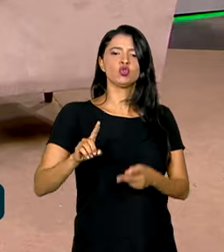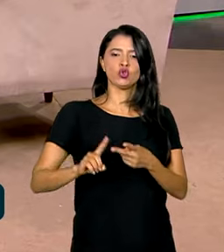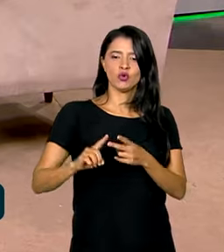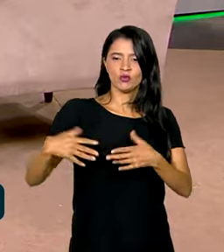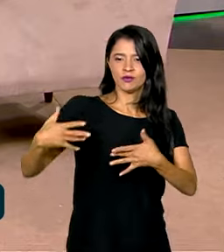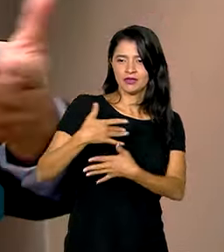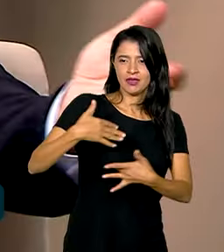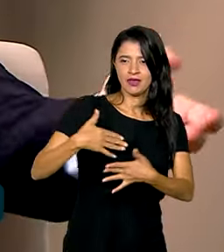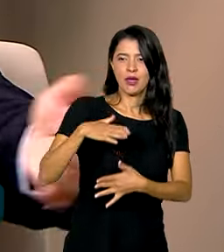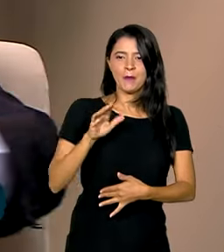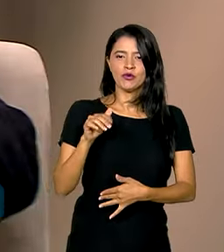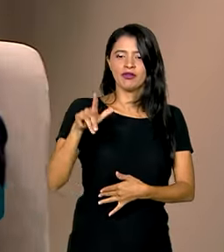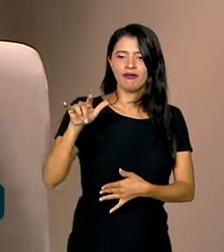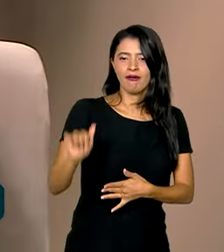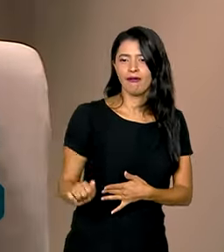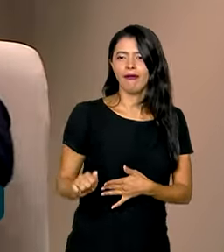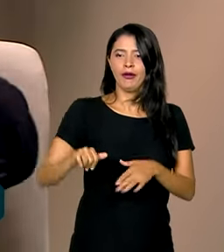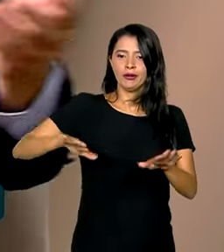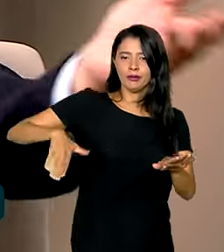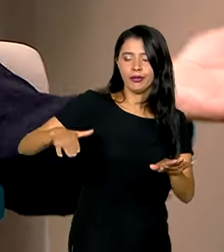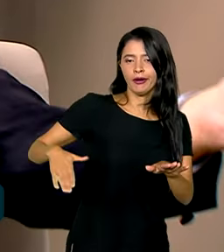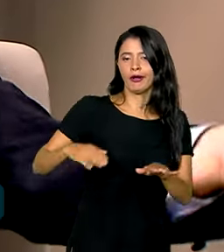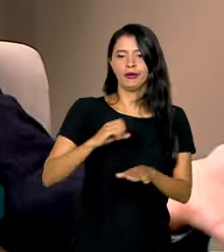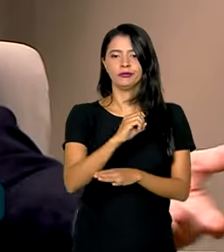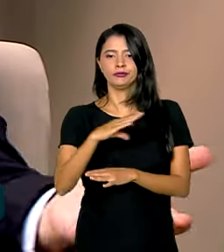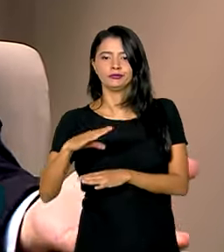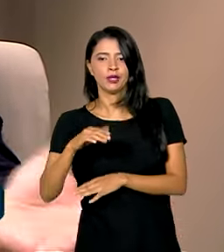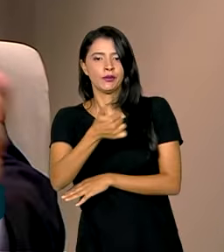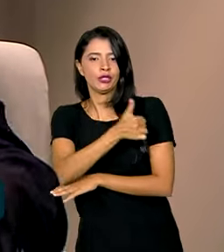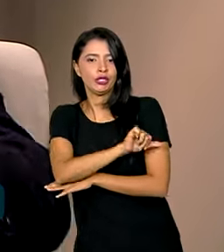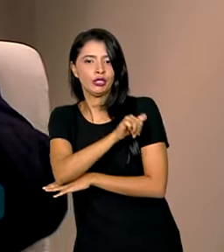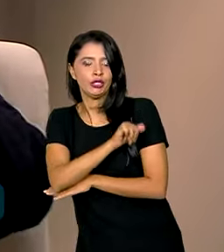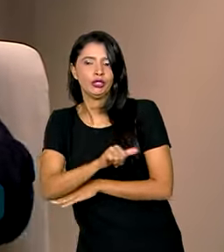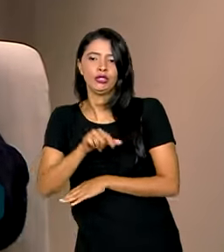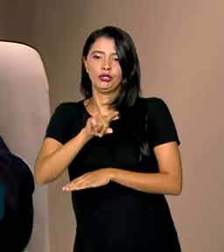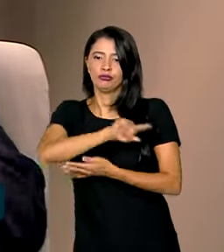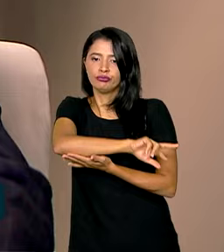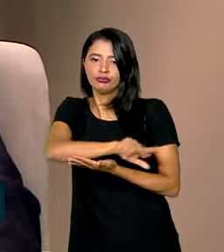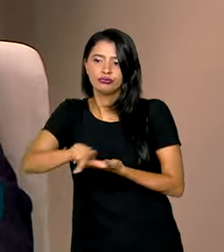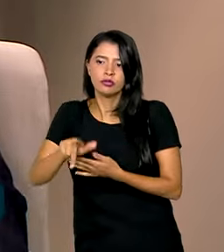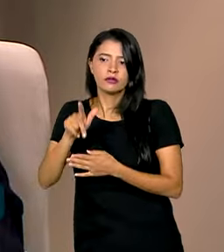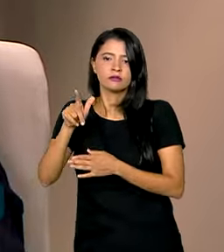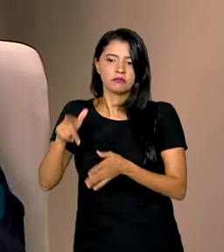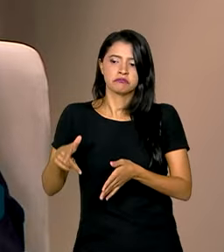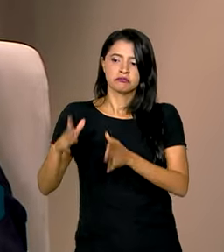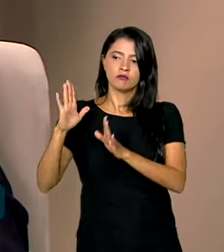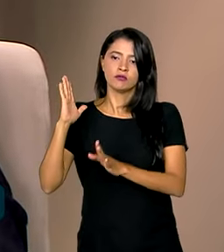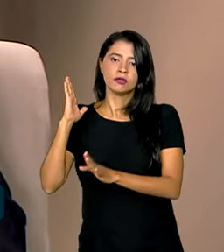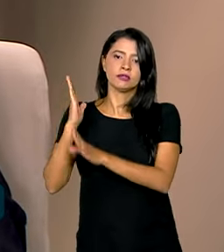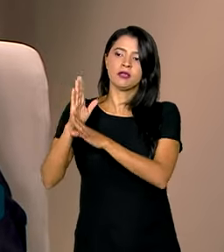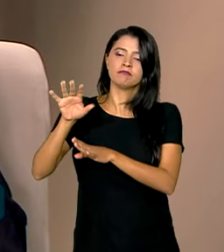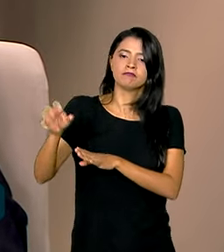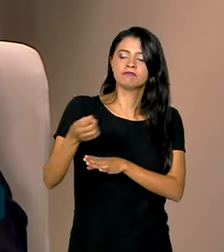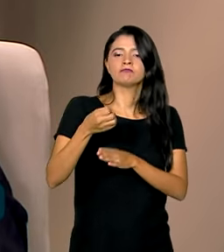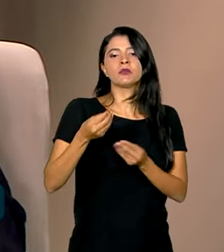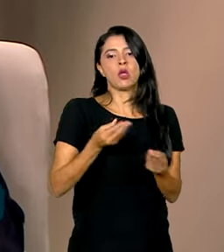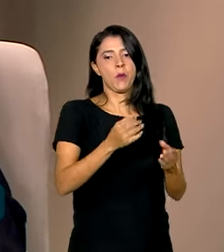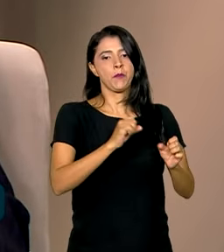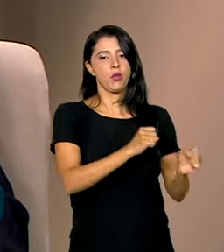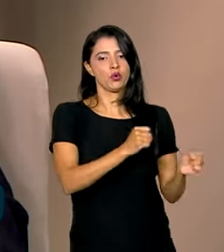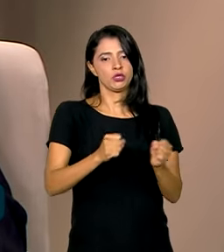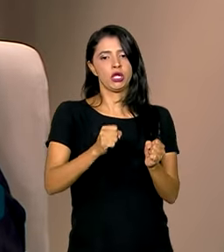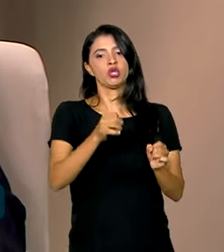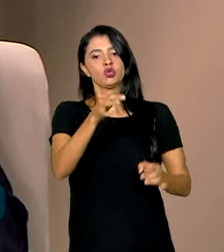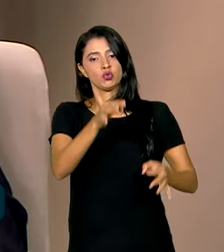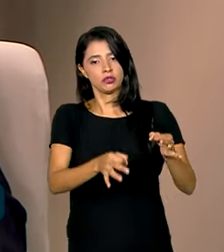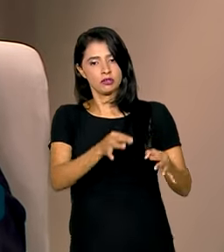Camboriú, litoral catarinense, litoral do Rio, enfim. E aí você apreende e põe à disposição do Poder Judiciário. Aí